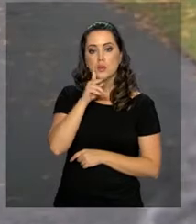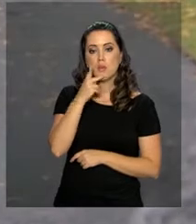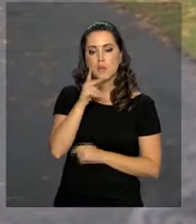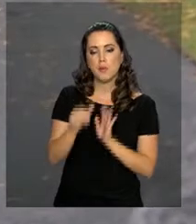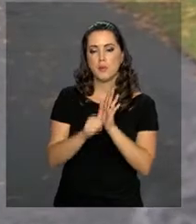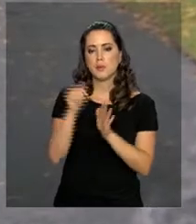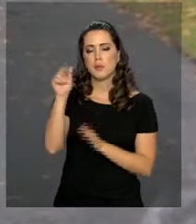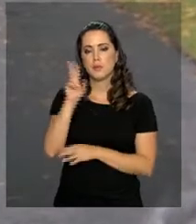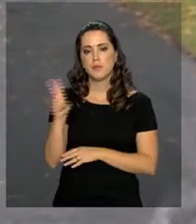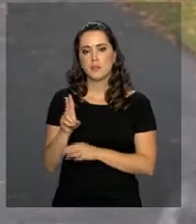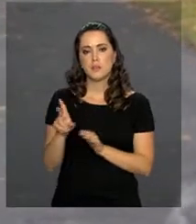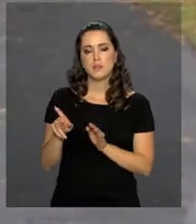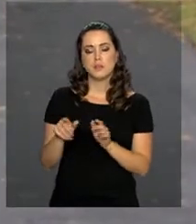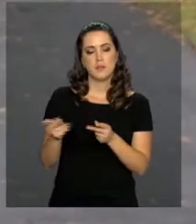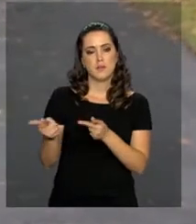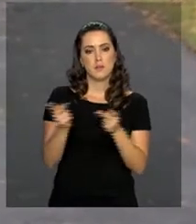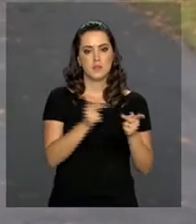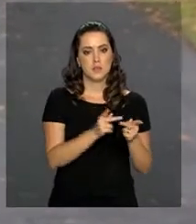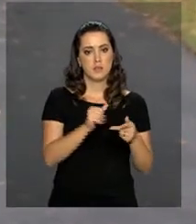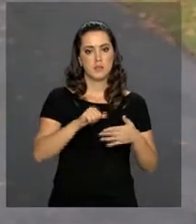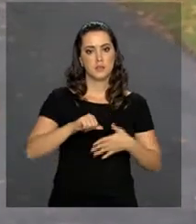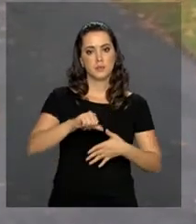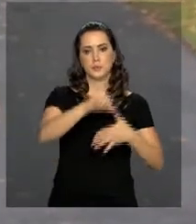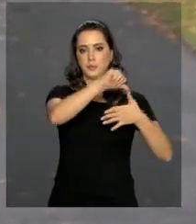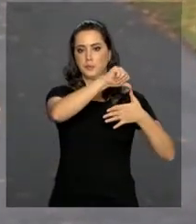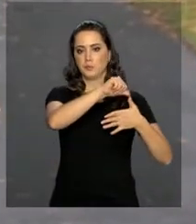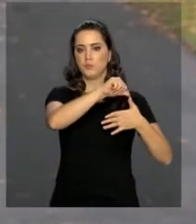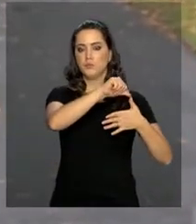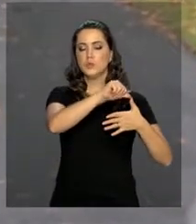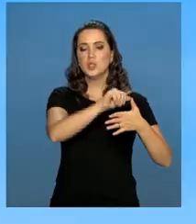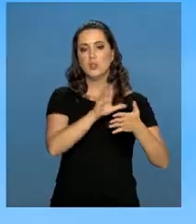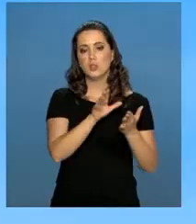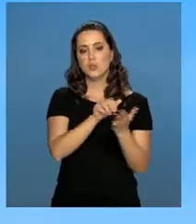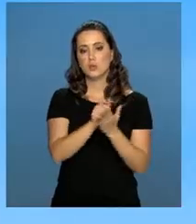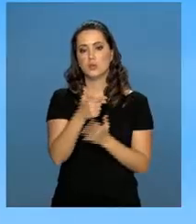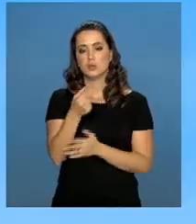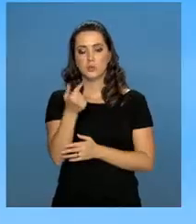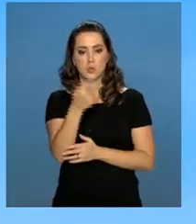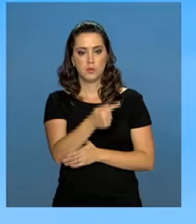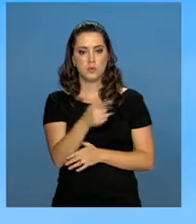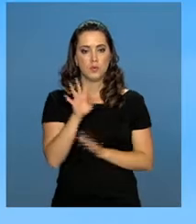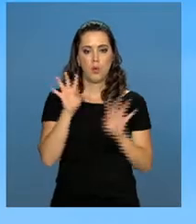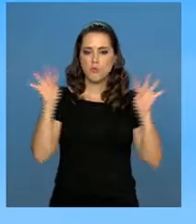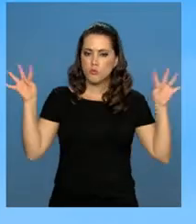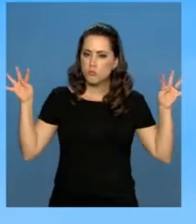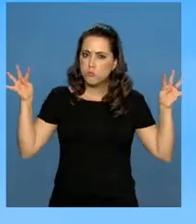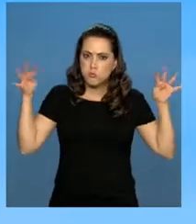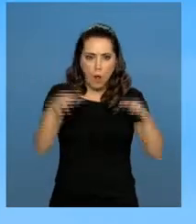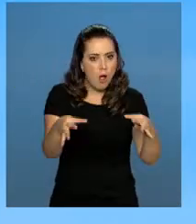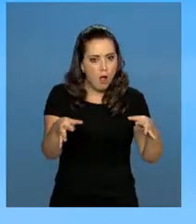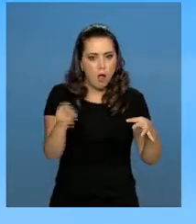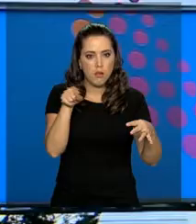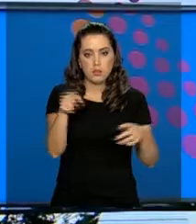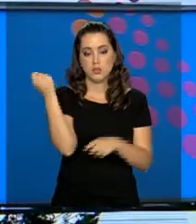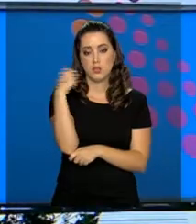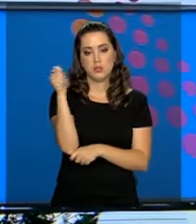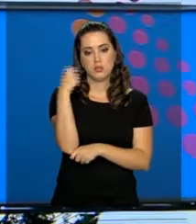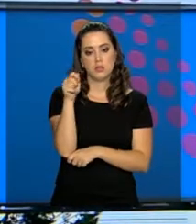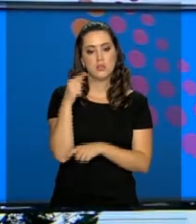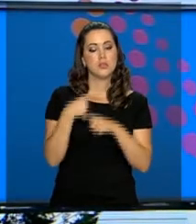a um país sul americano desde que assumiu o cargo em 2017 com isso os olhos do mundo se voltam para a capital argentina